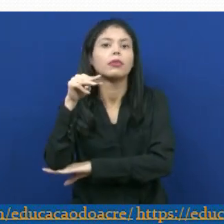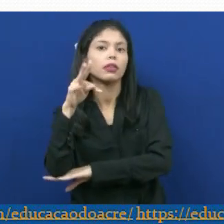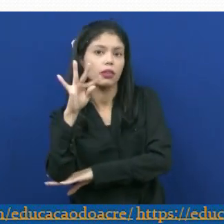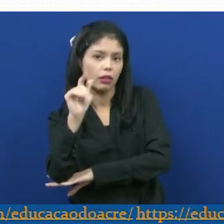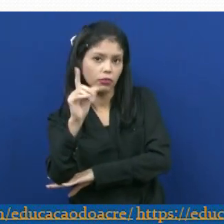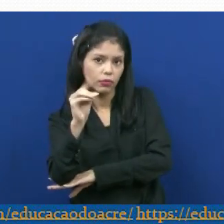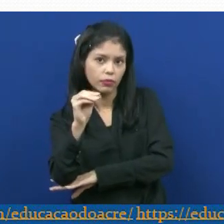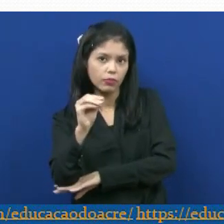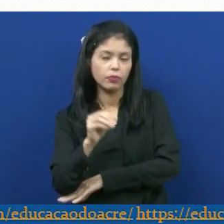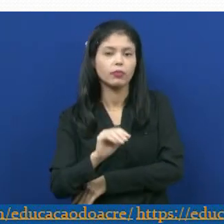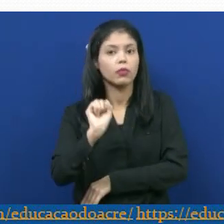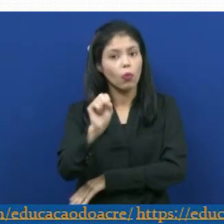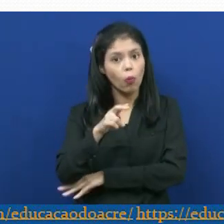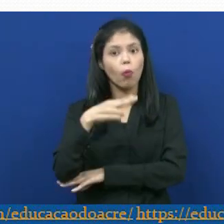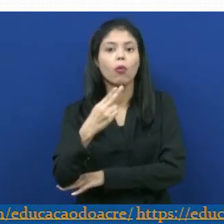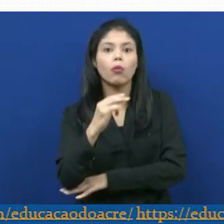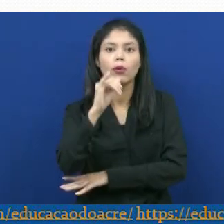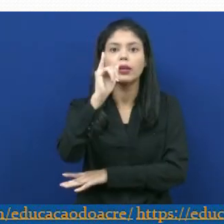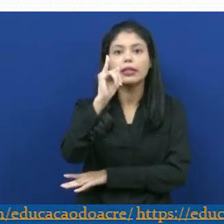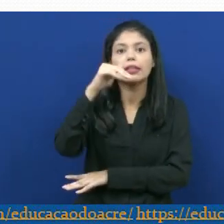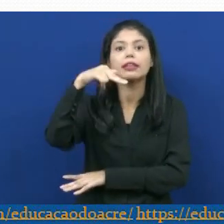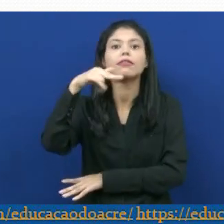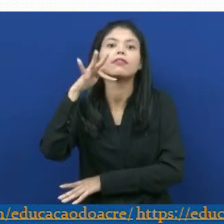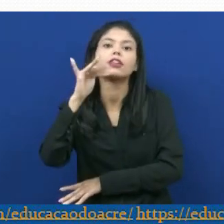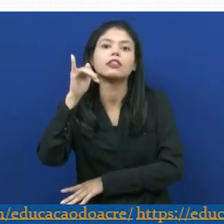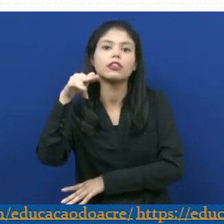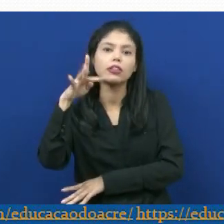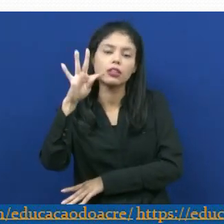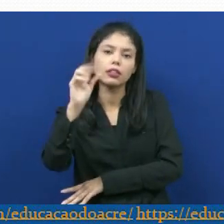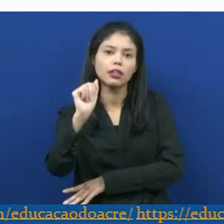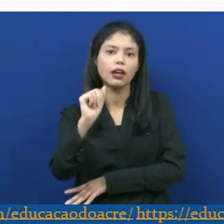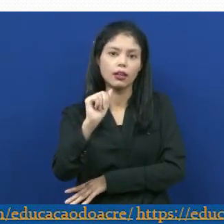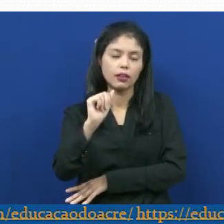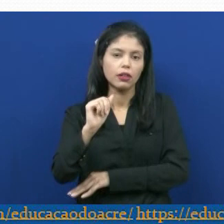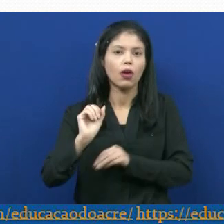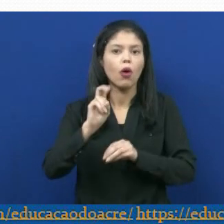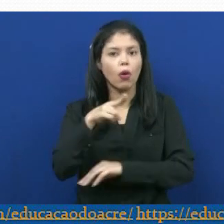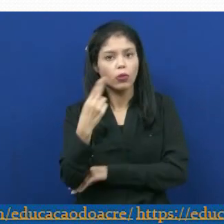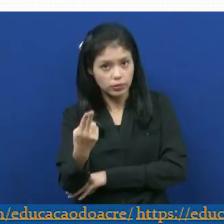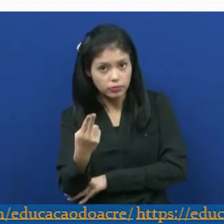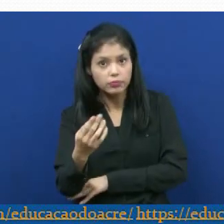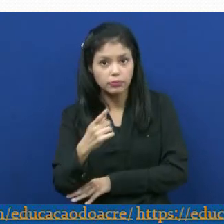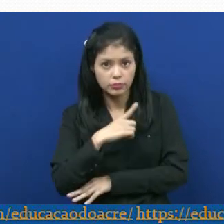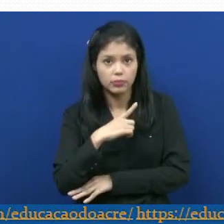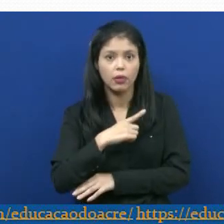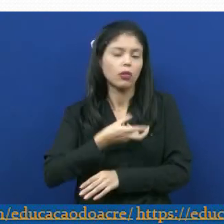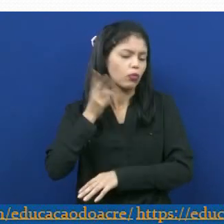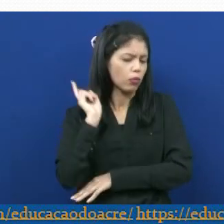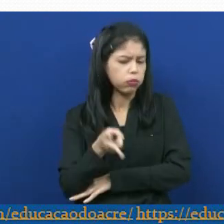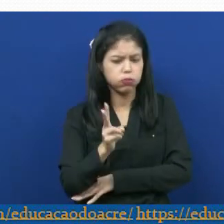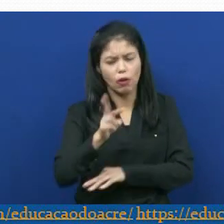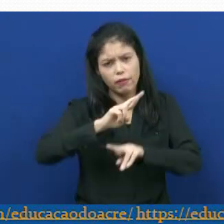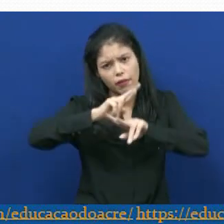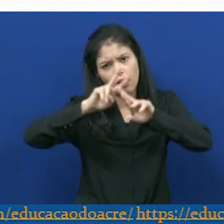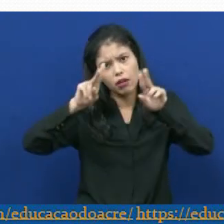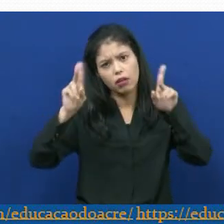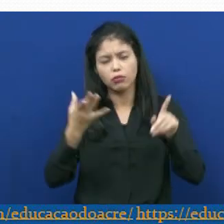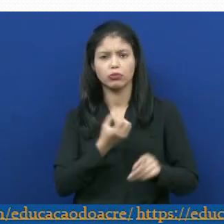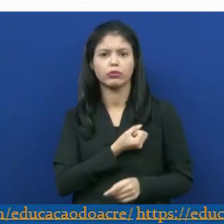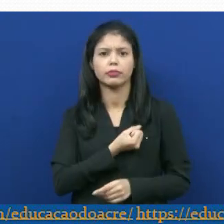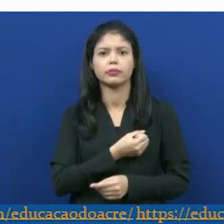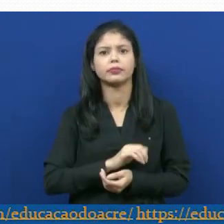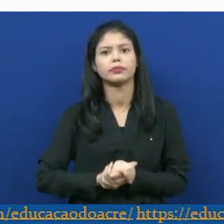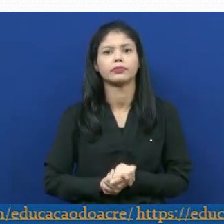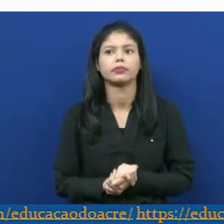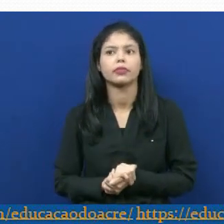termos, ou se ela é infinita, ou seja, ela vai ser composta por infinitos elementos. A